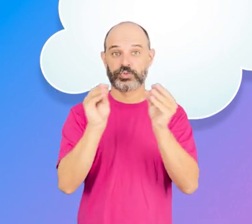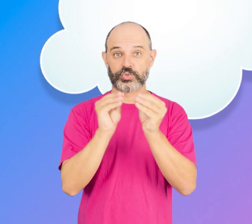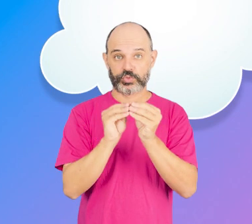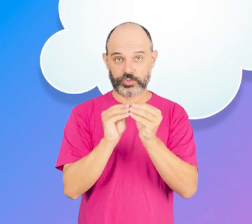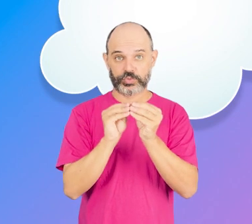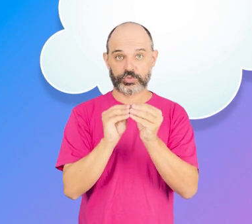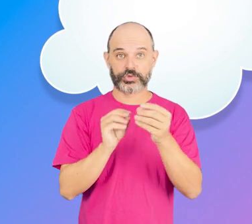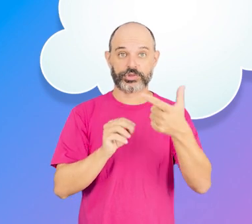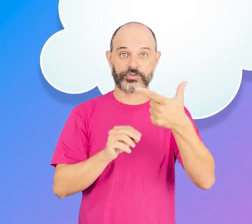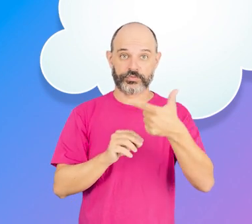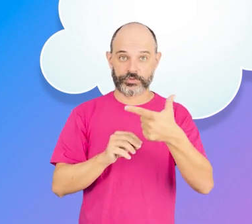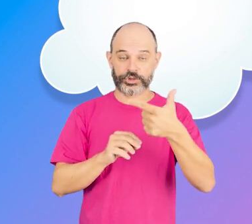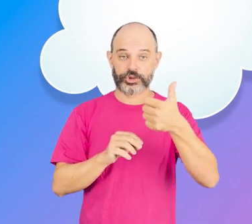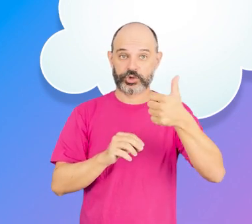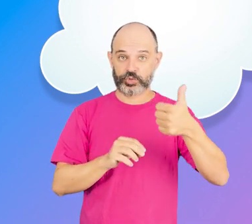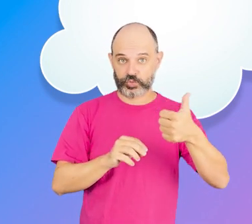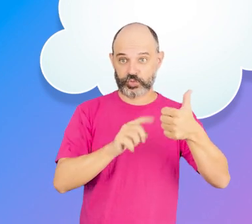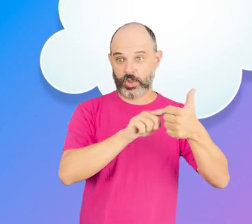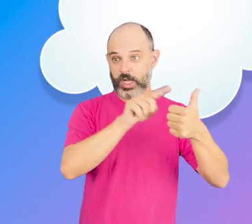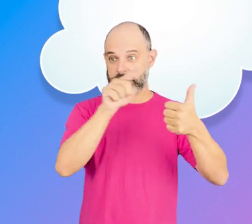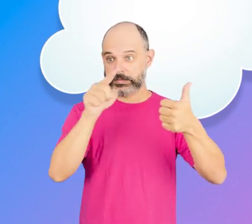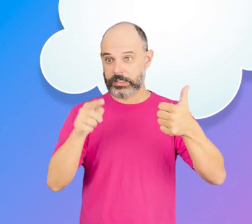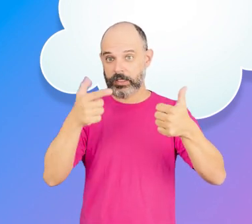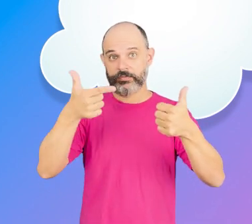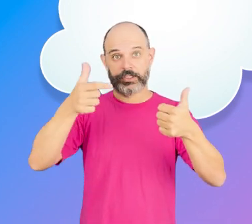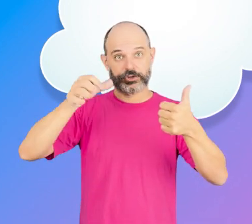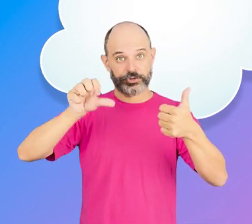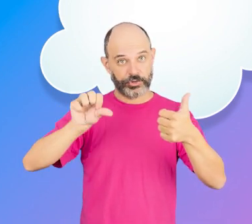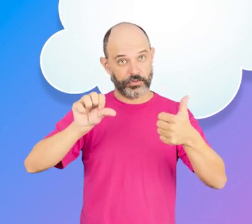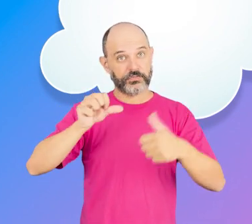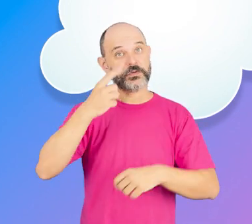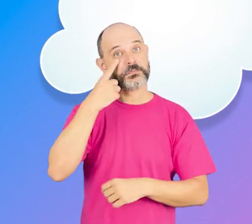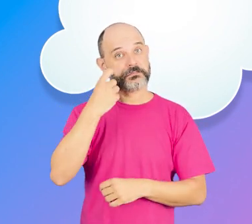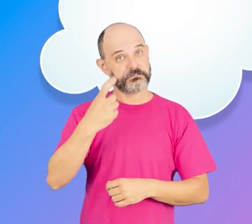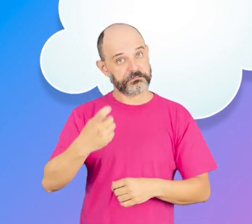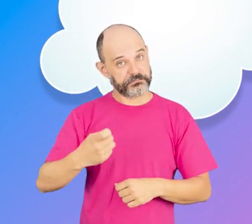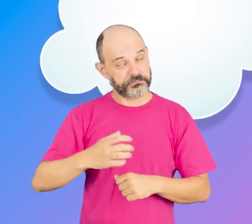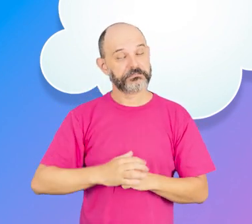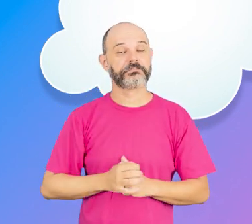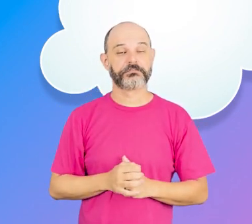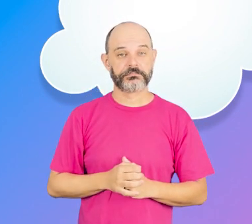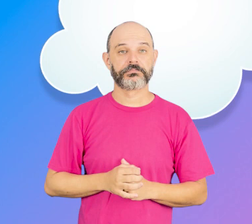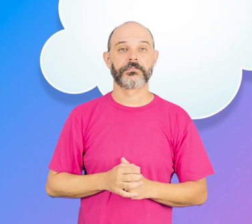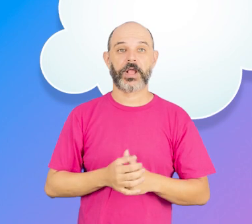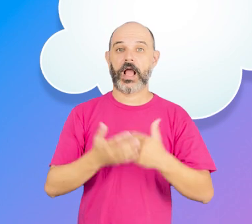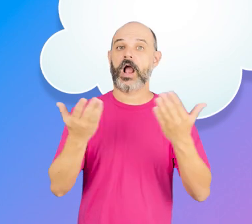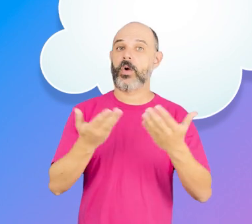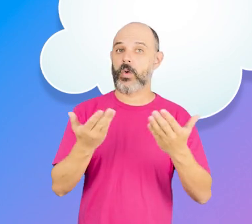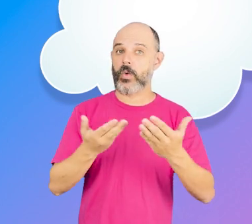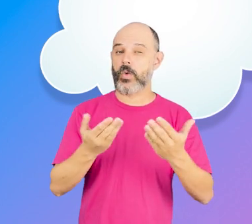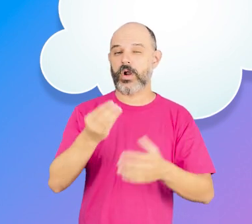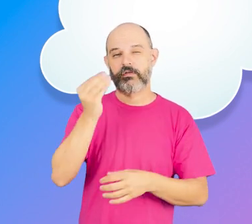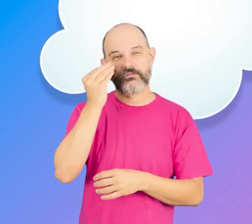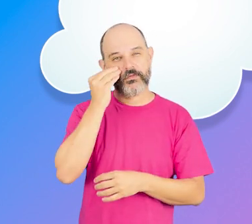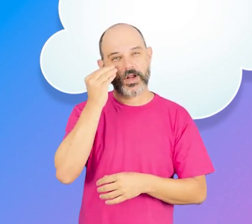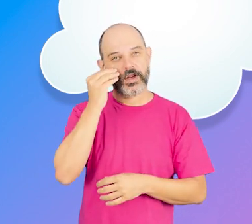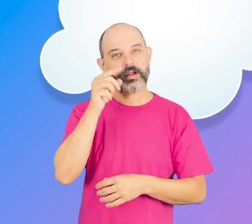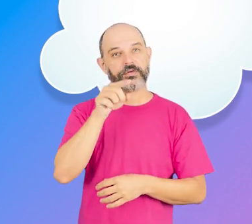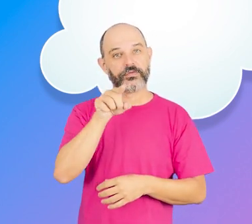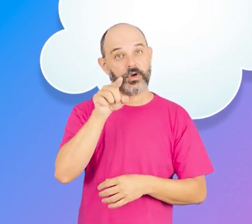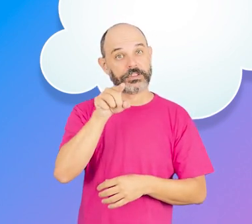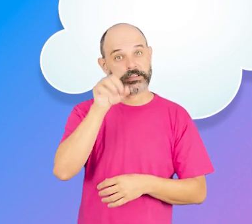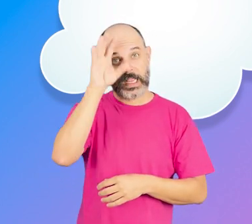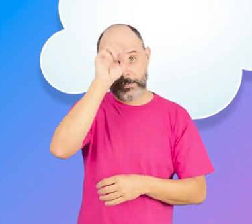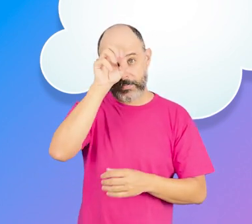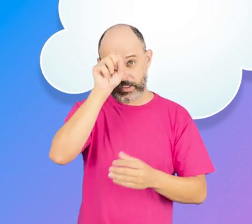assim juntinhos de 21 a 29. Interessante, né? Agora vamos ver se